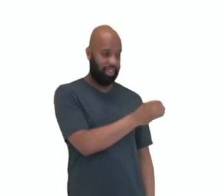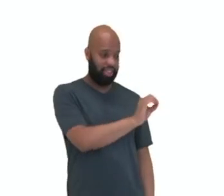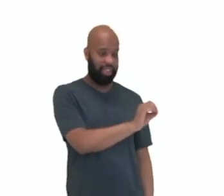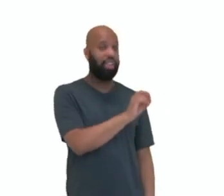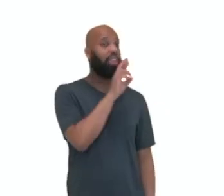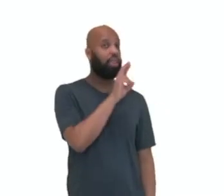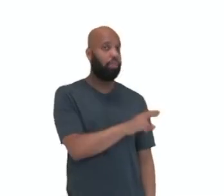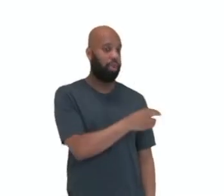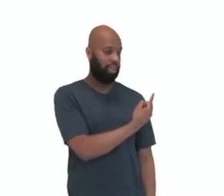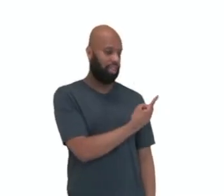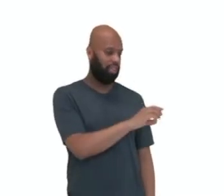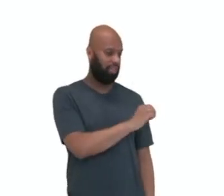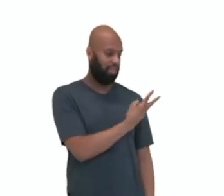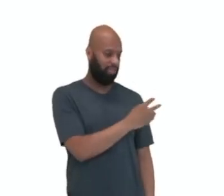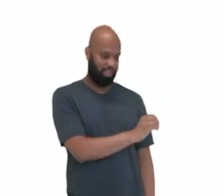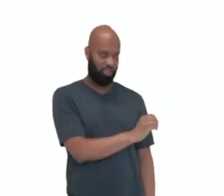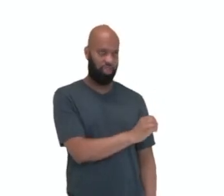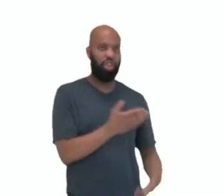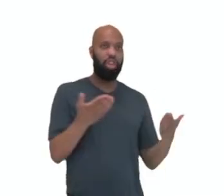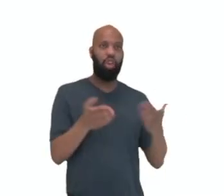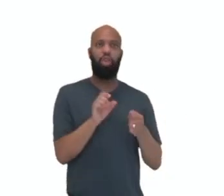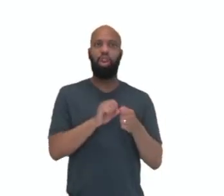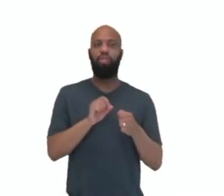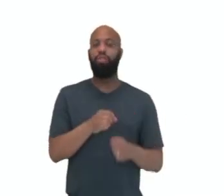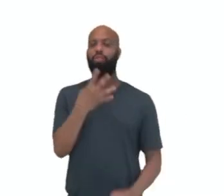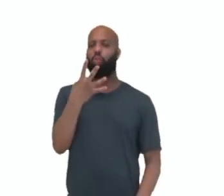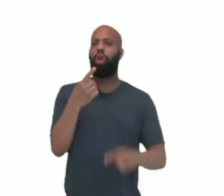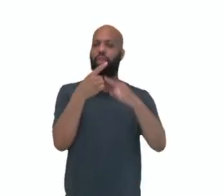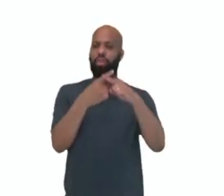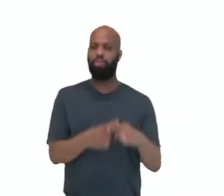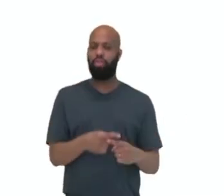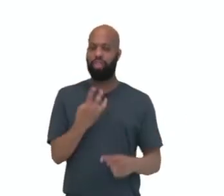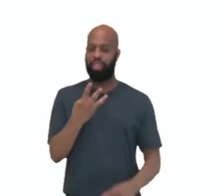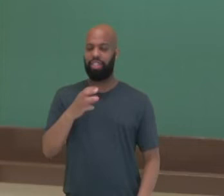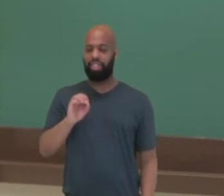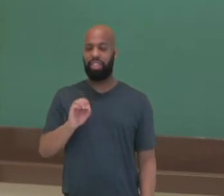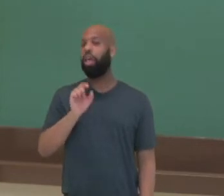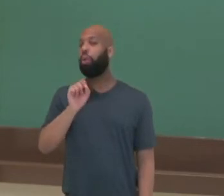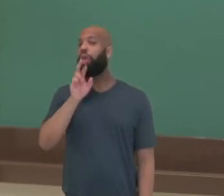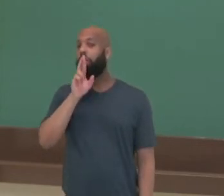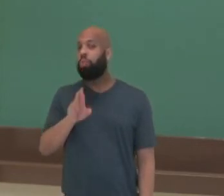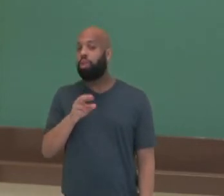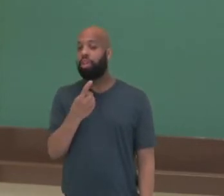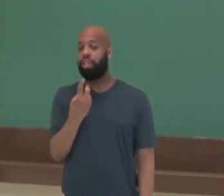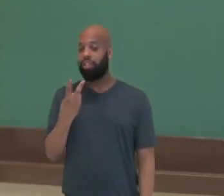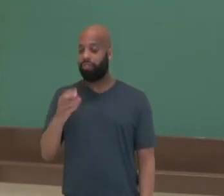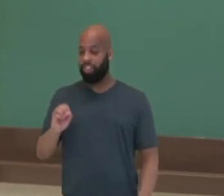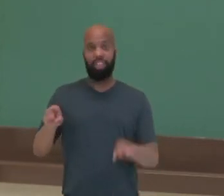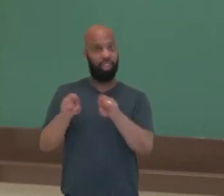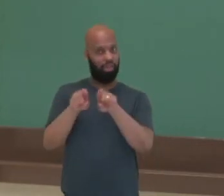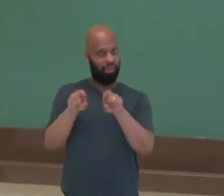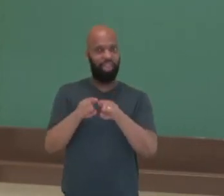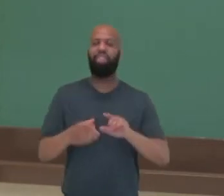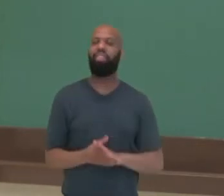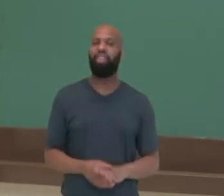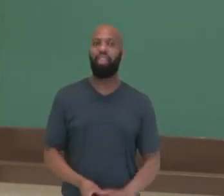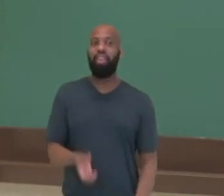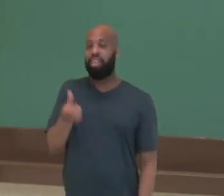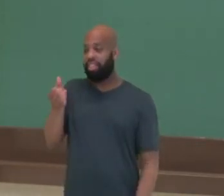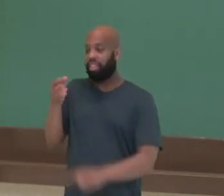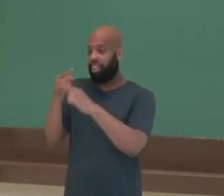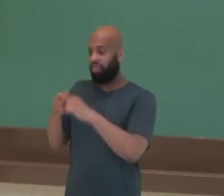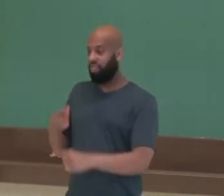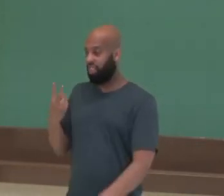nós vamos ter 120. Se eu multiplicar o 4 vezes o 30, 120 também. 6 vezes